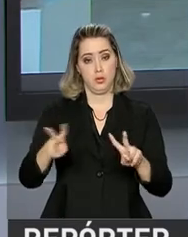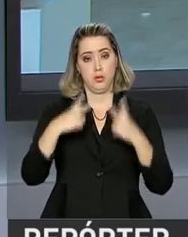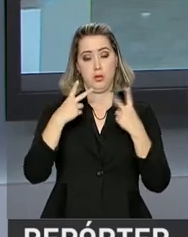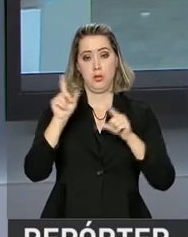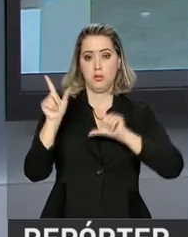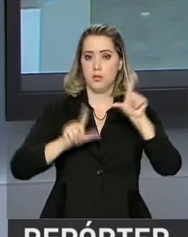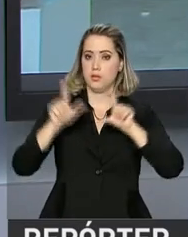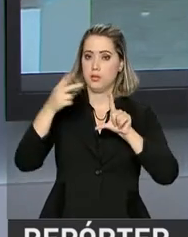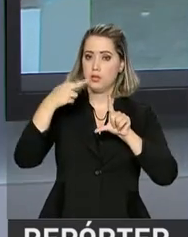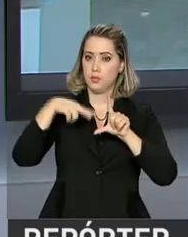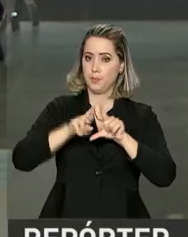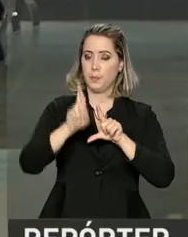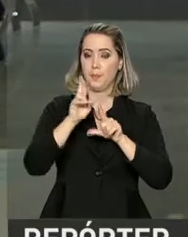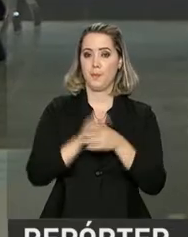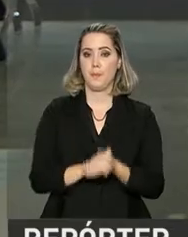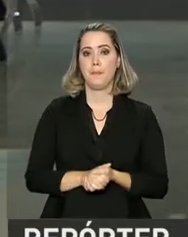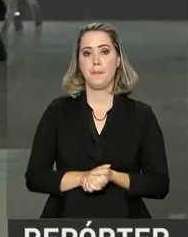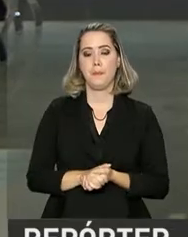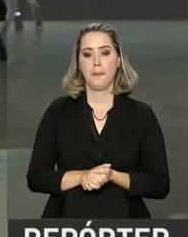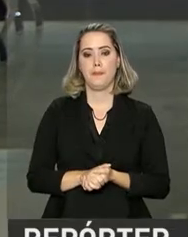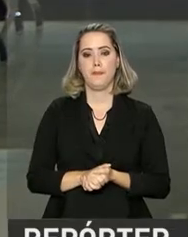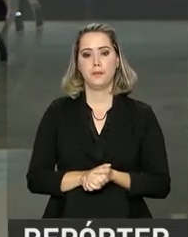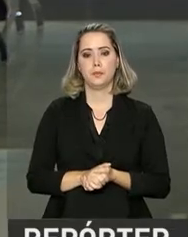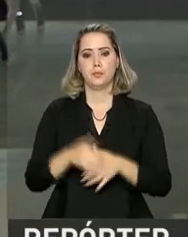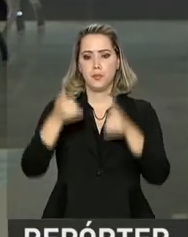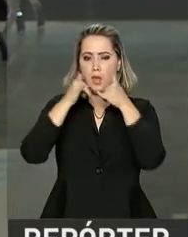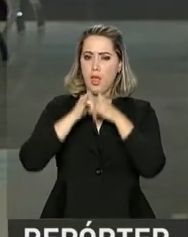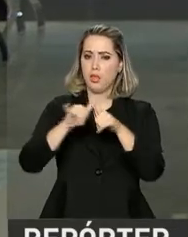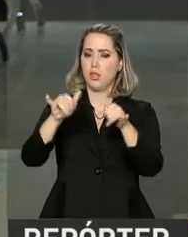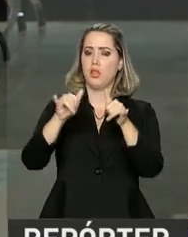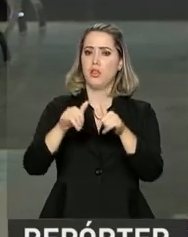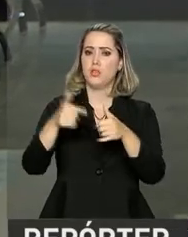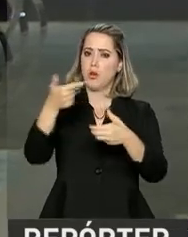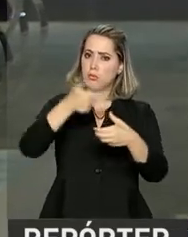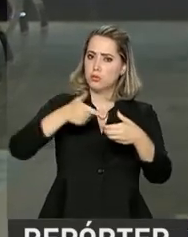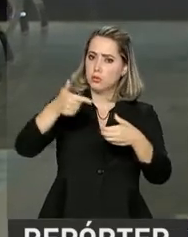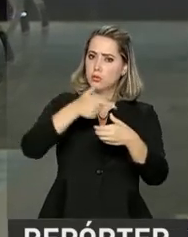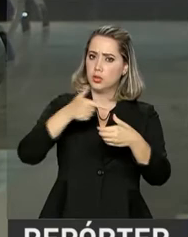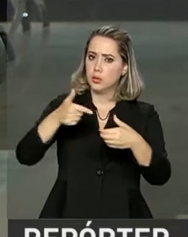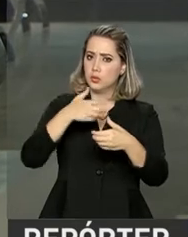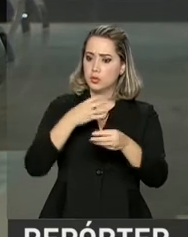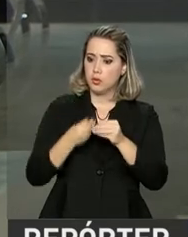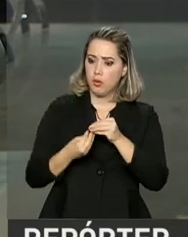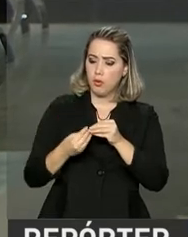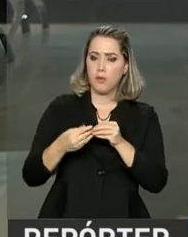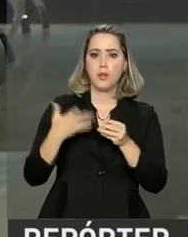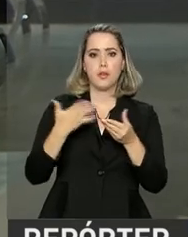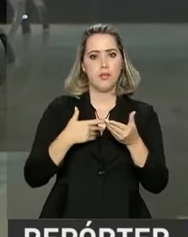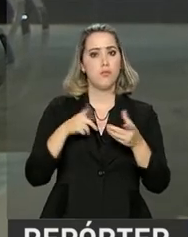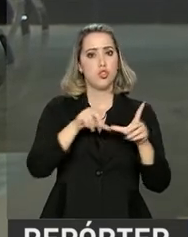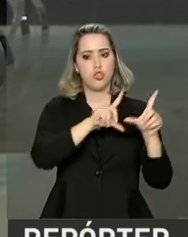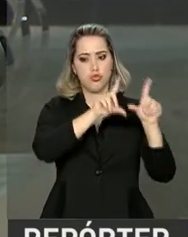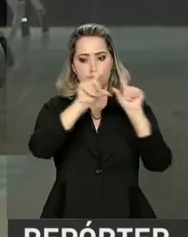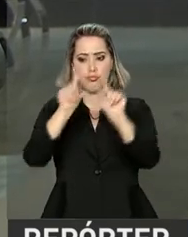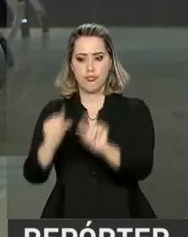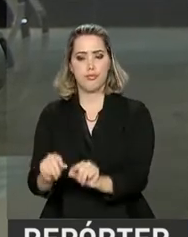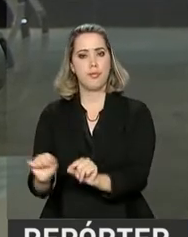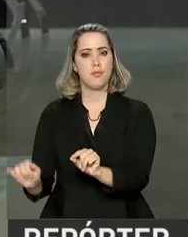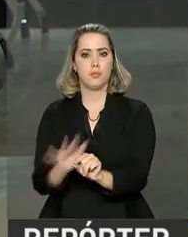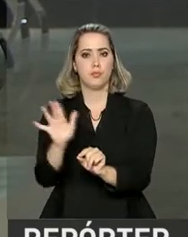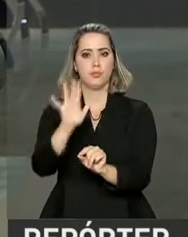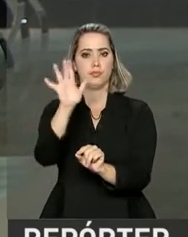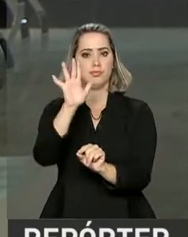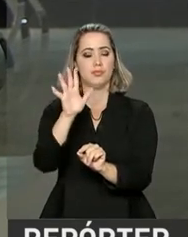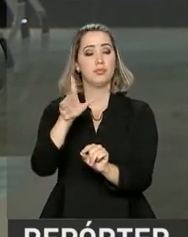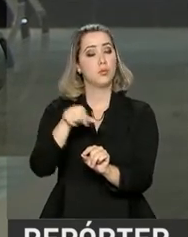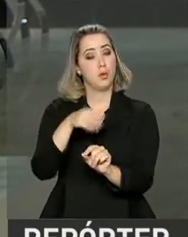TV NBR. Energia e combustíveis foram setores que puxaram a inflação para baixo no mês passado, segundo